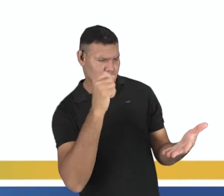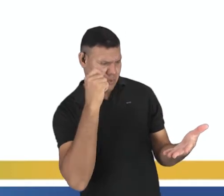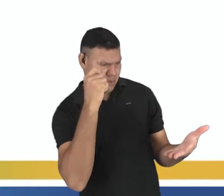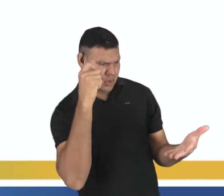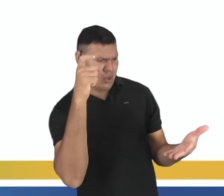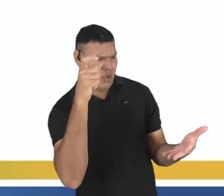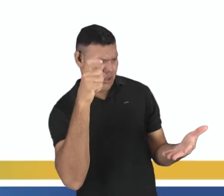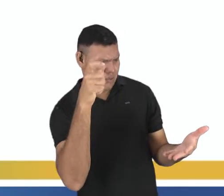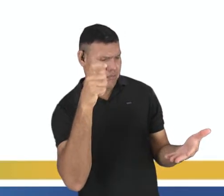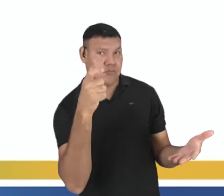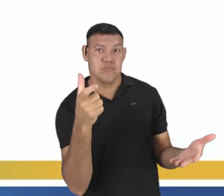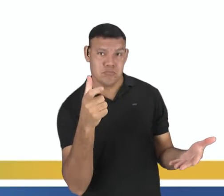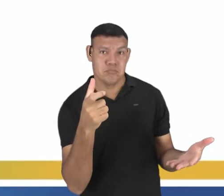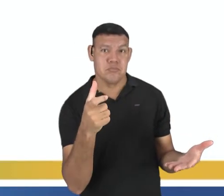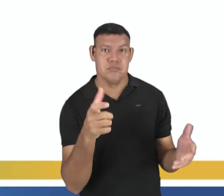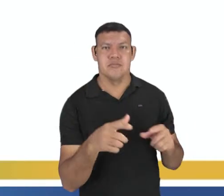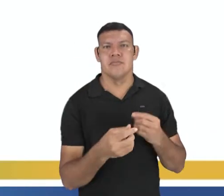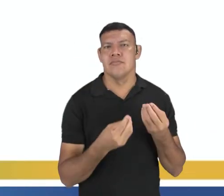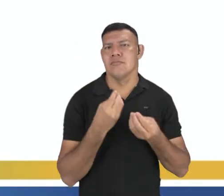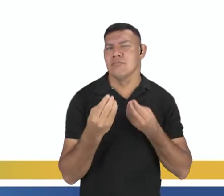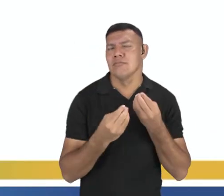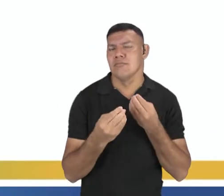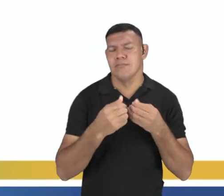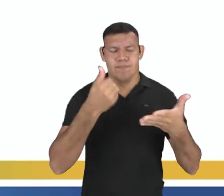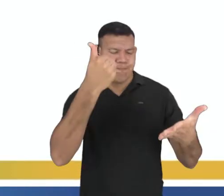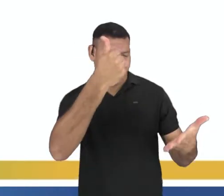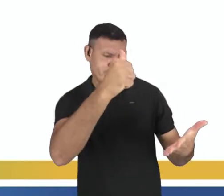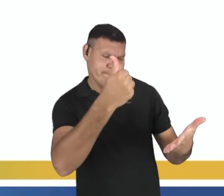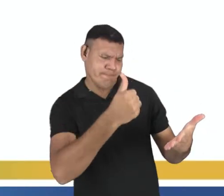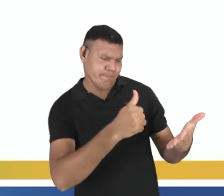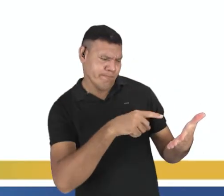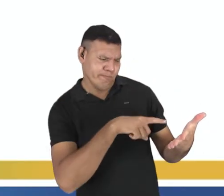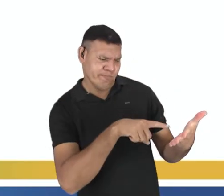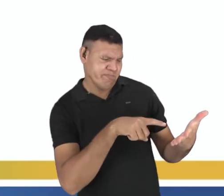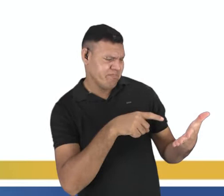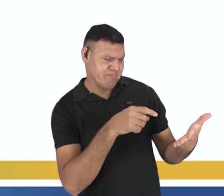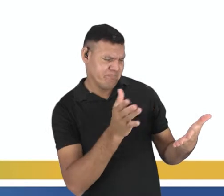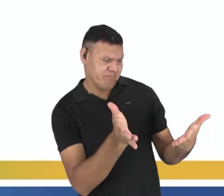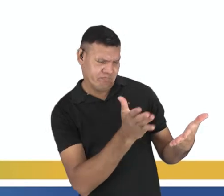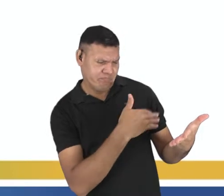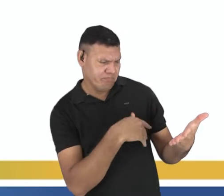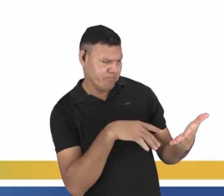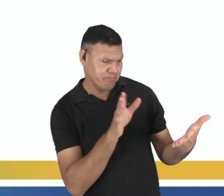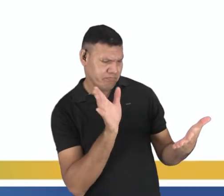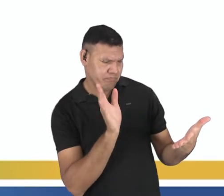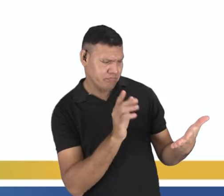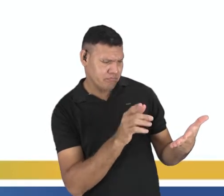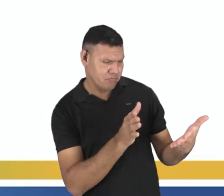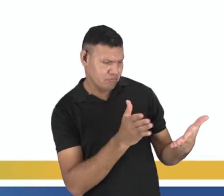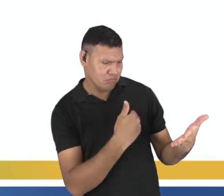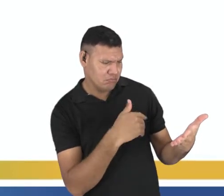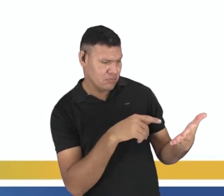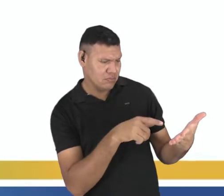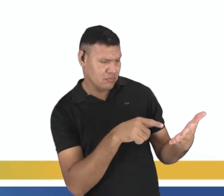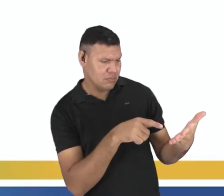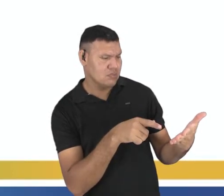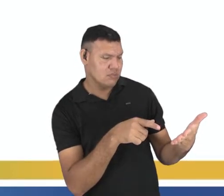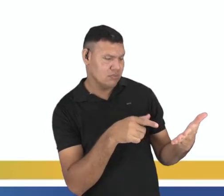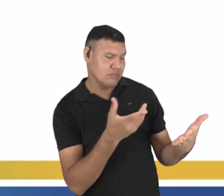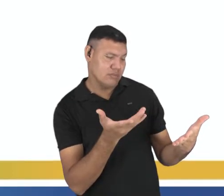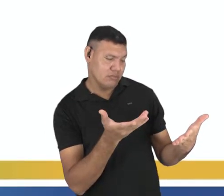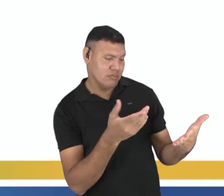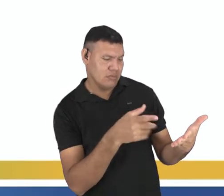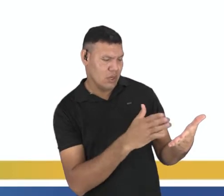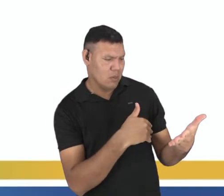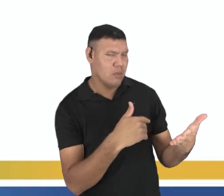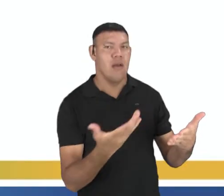aquele subtítulo, ele vai analisar e vai dizer, não me chama a atenção, eu vou procurar outra matéria, outro texto.